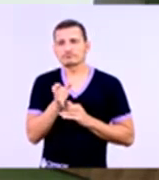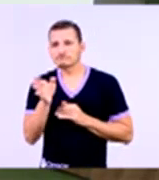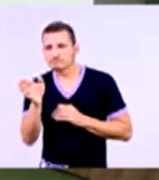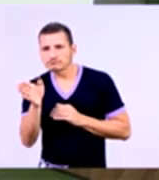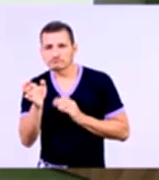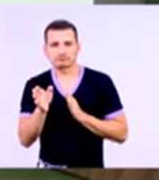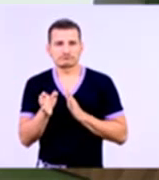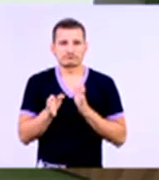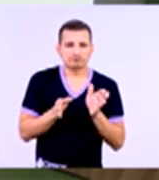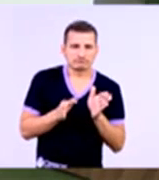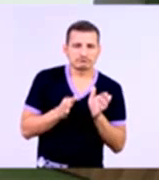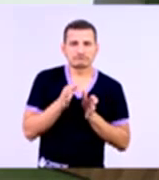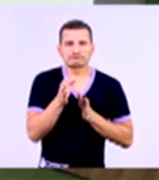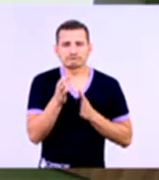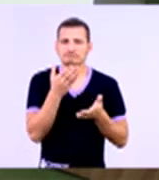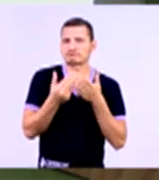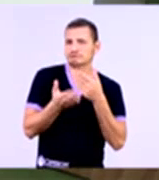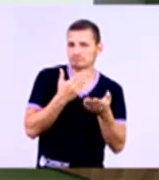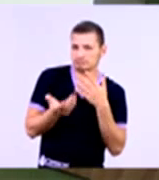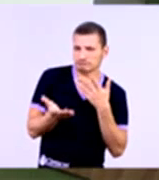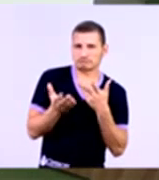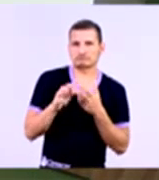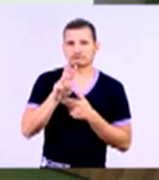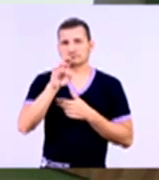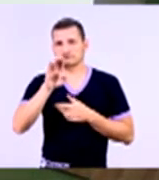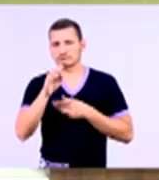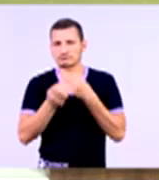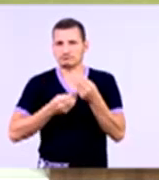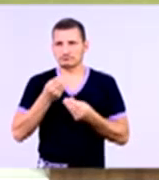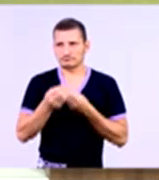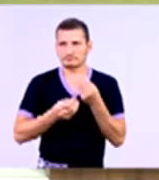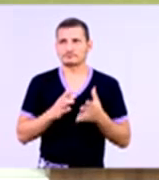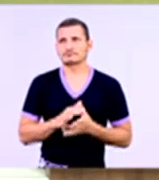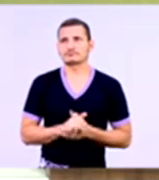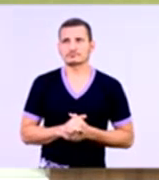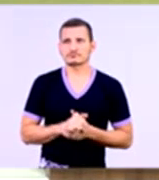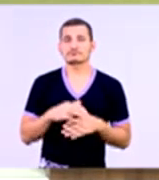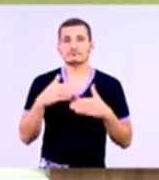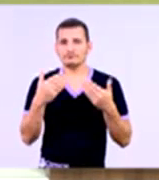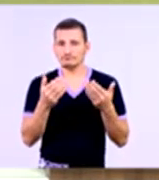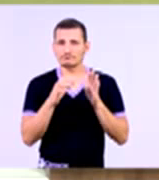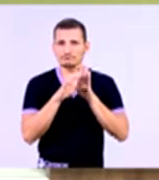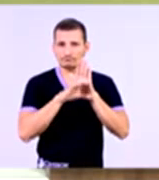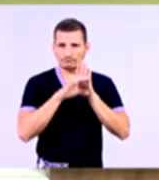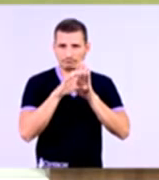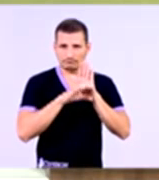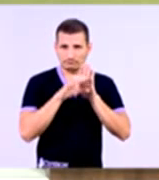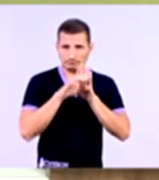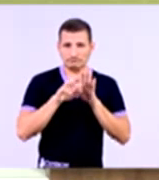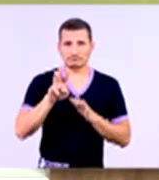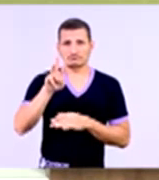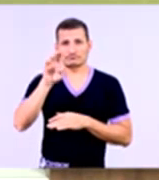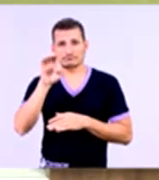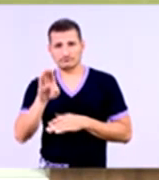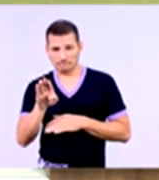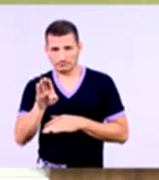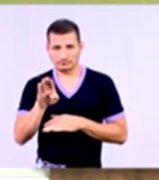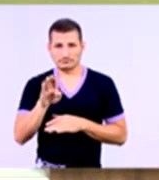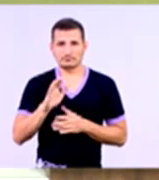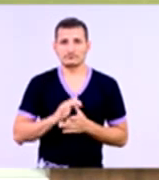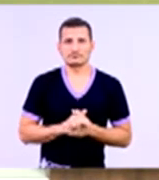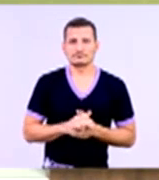podem trabalhar de qualquer jeito na web? Quando a gente começa a conceituar, né, web, aí a gente tem